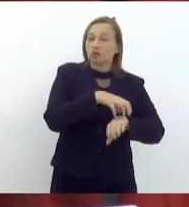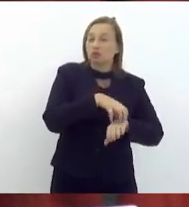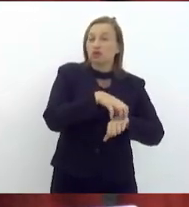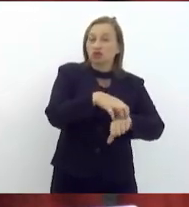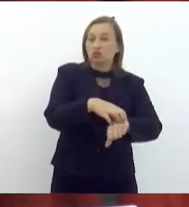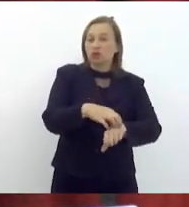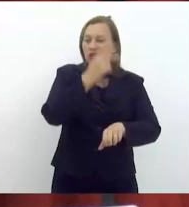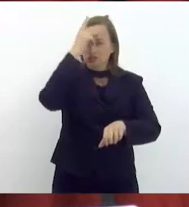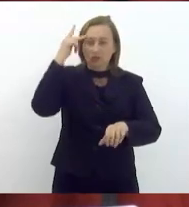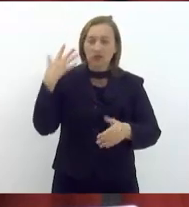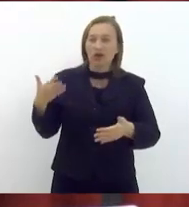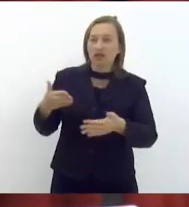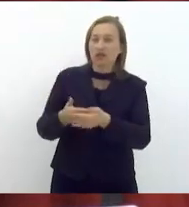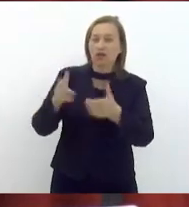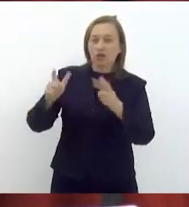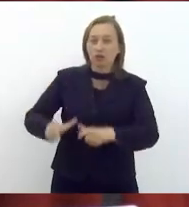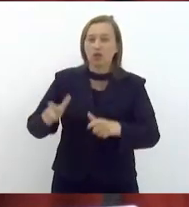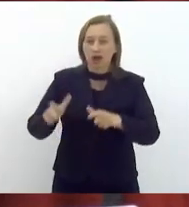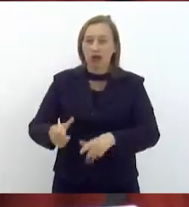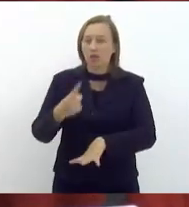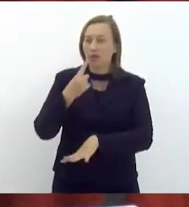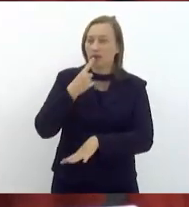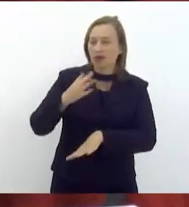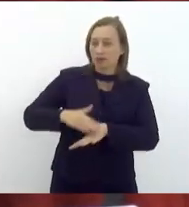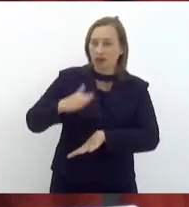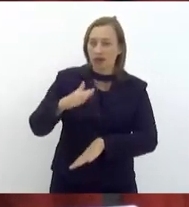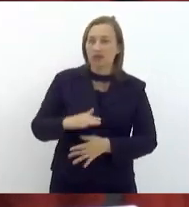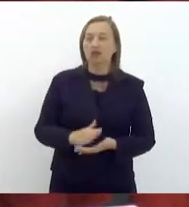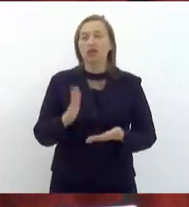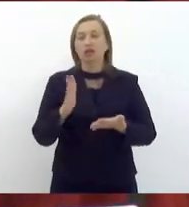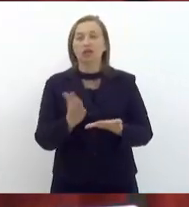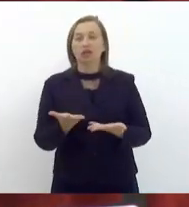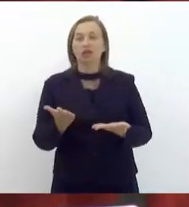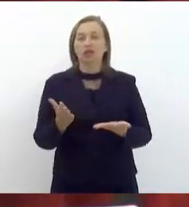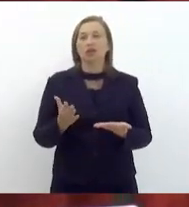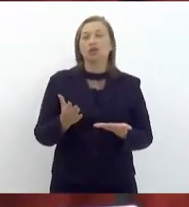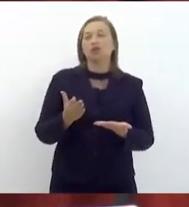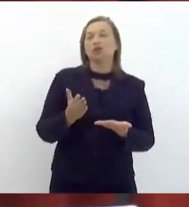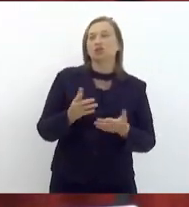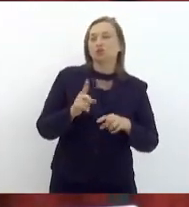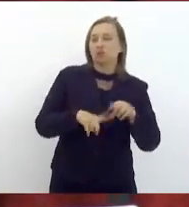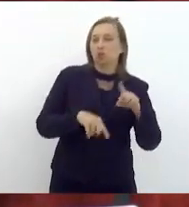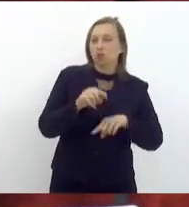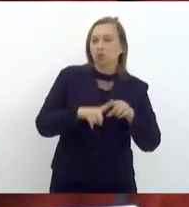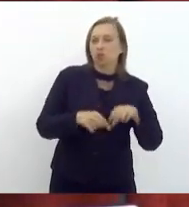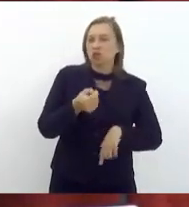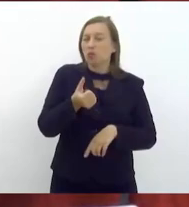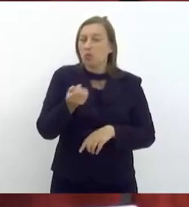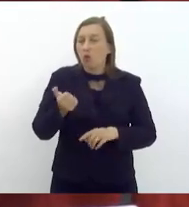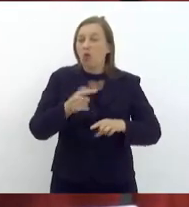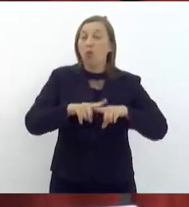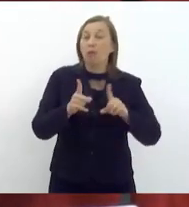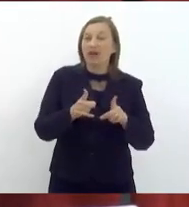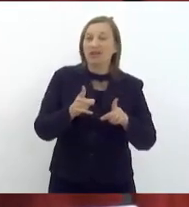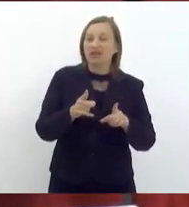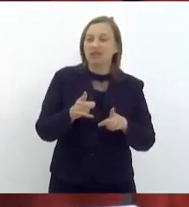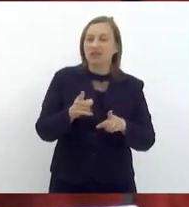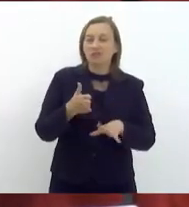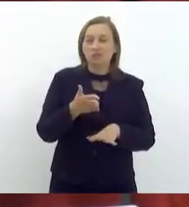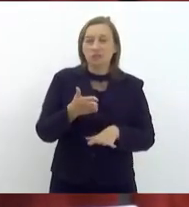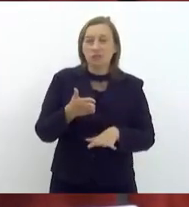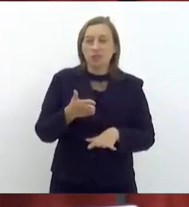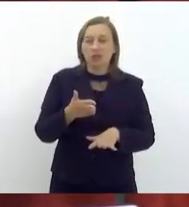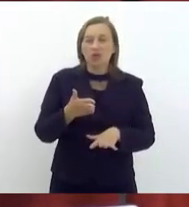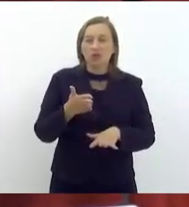até o equipamento mais próximo os equipamentos ainda são insuficientes mas nada melhor do que